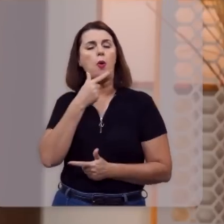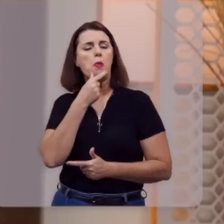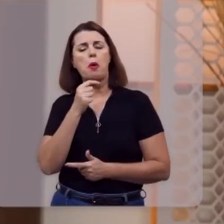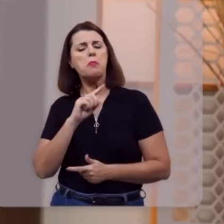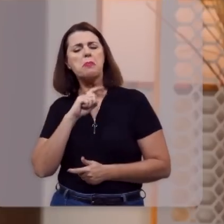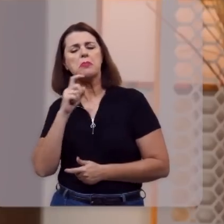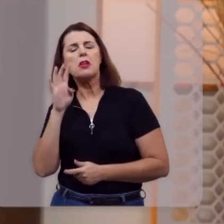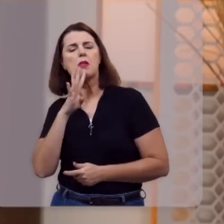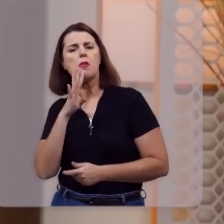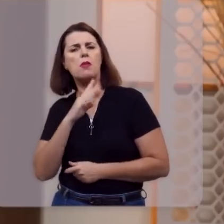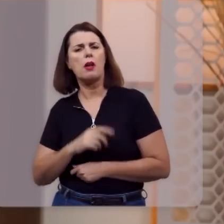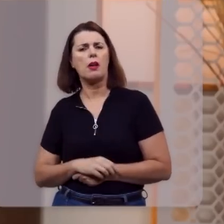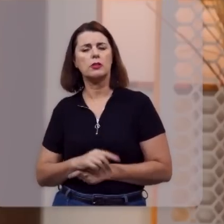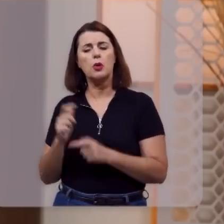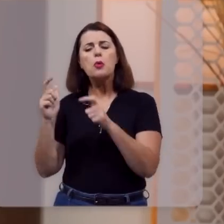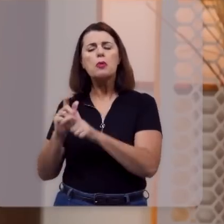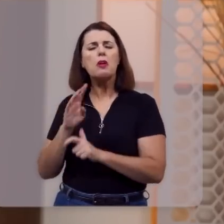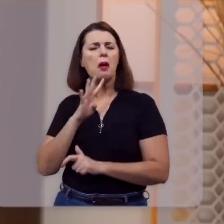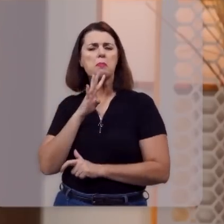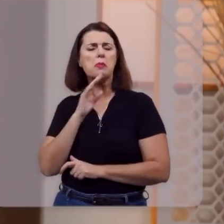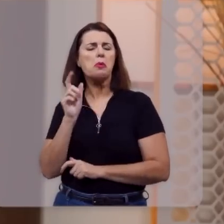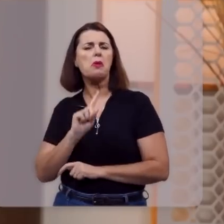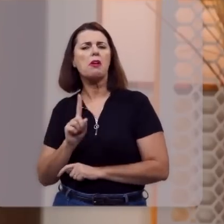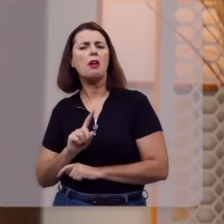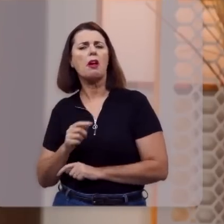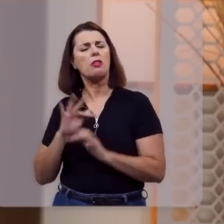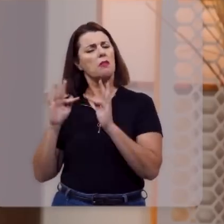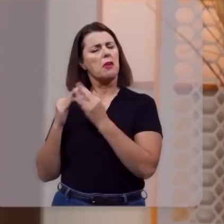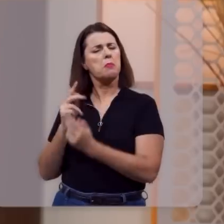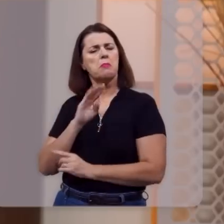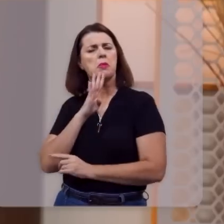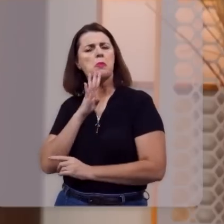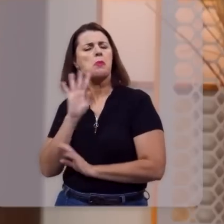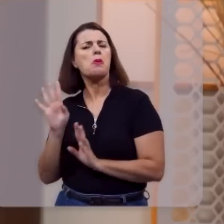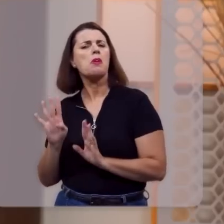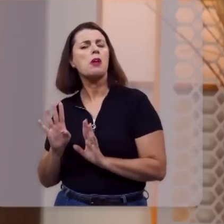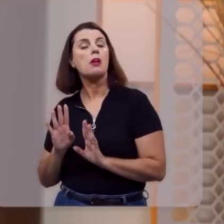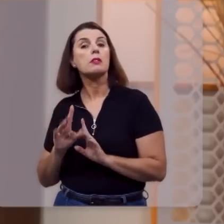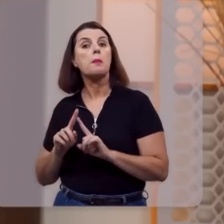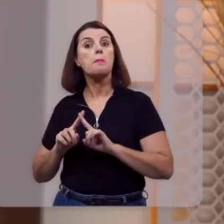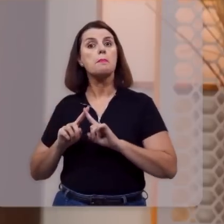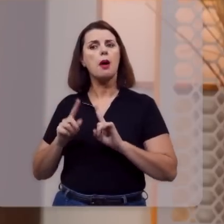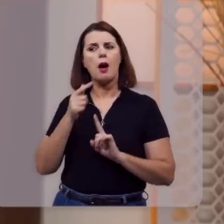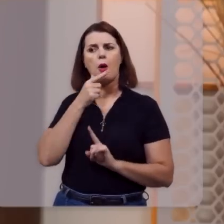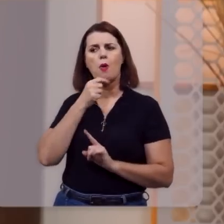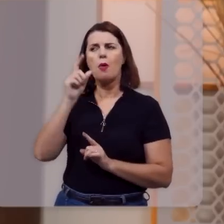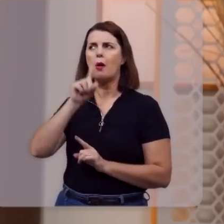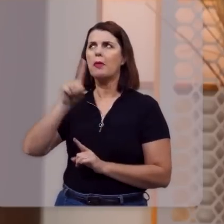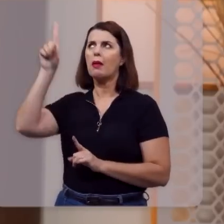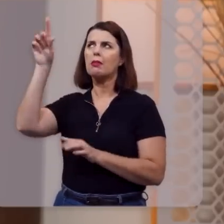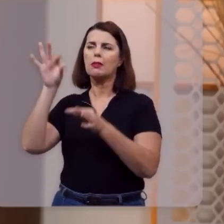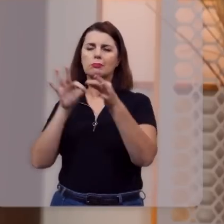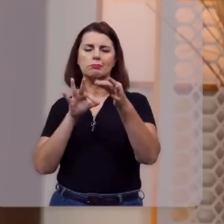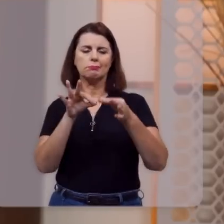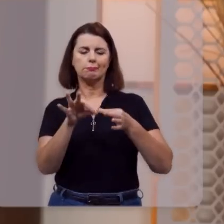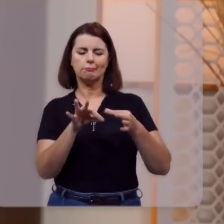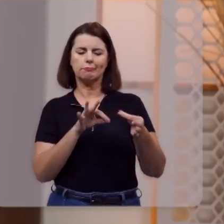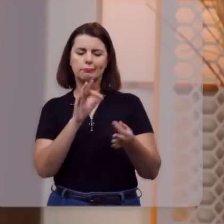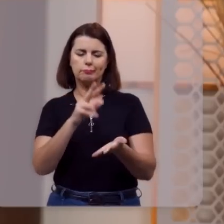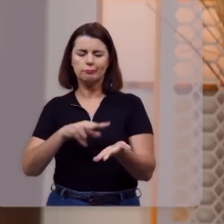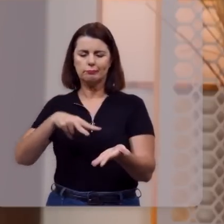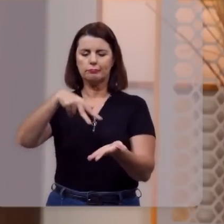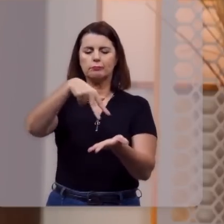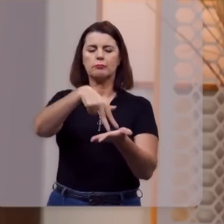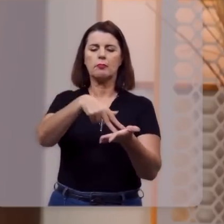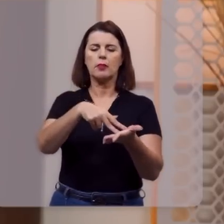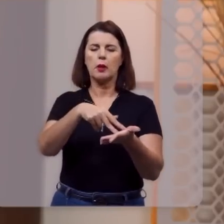homem desconhecido, de um lugar desconhecido, de uma família desconhecida, mas um homem levantado por Deus